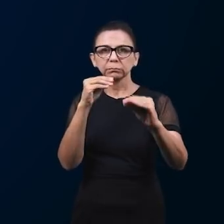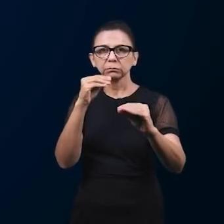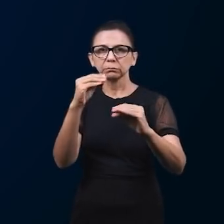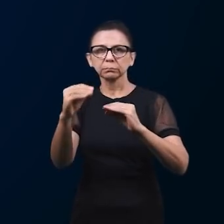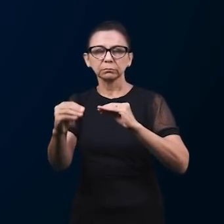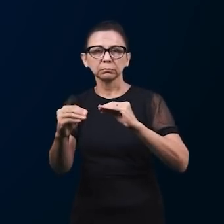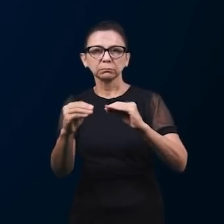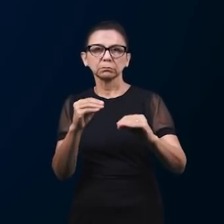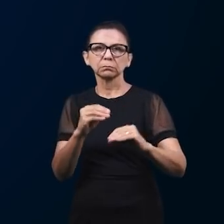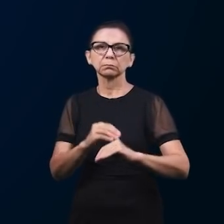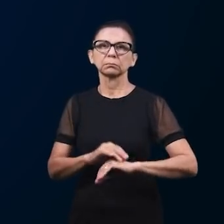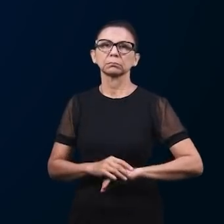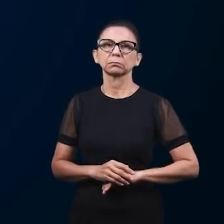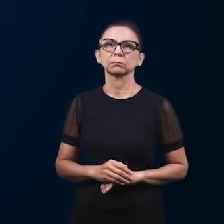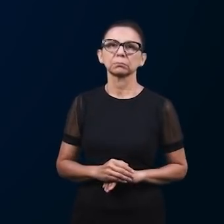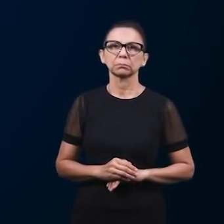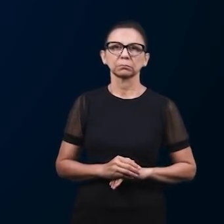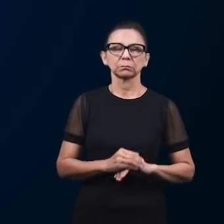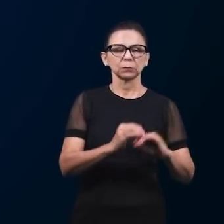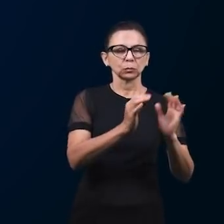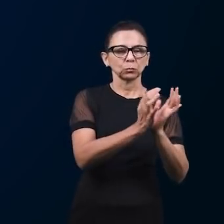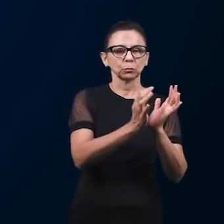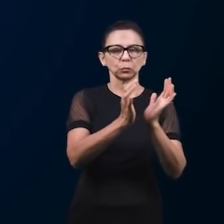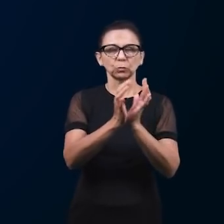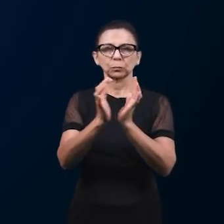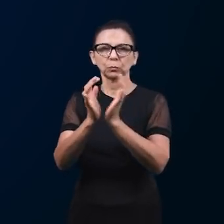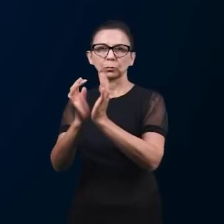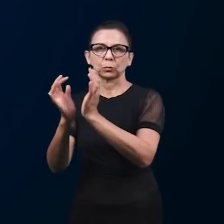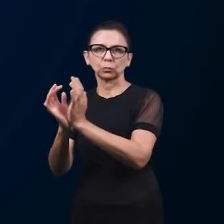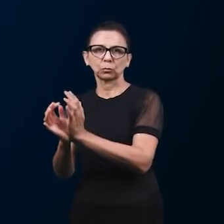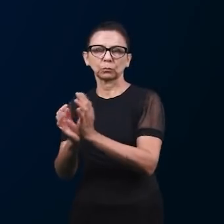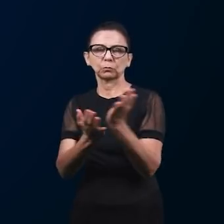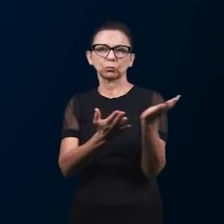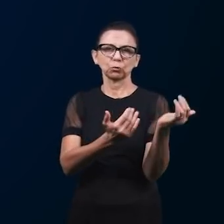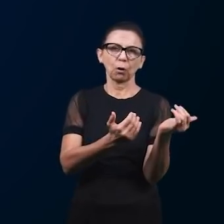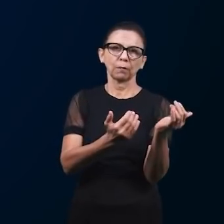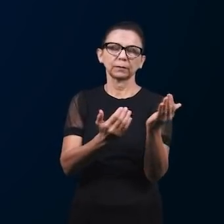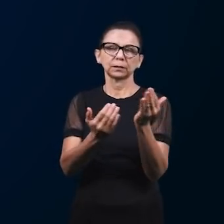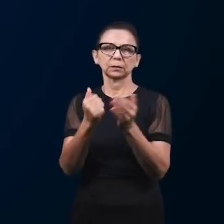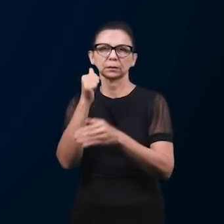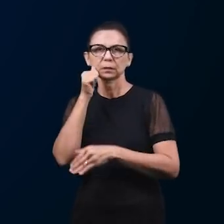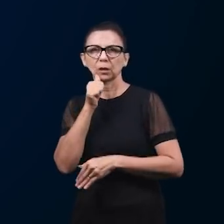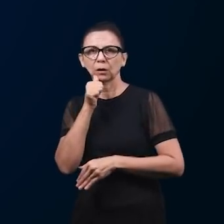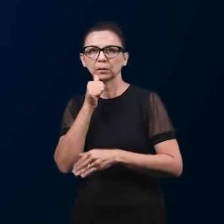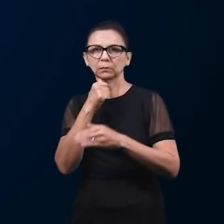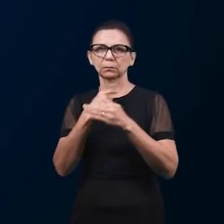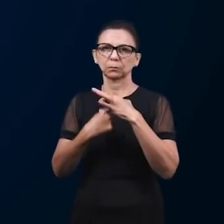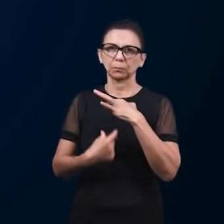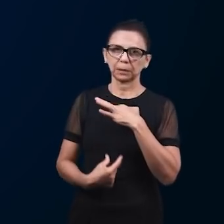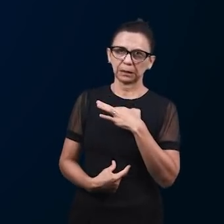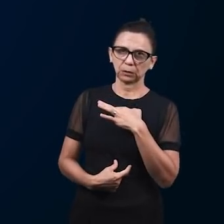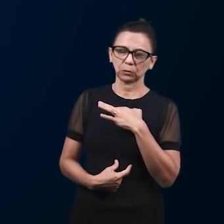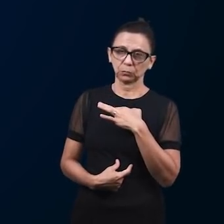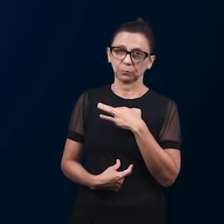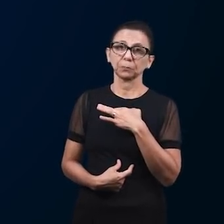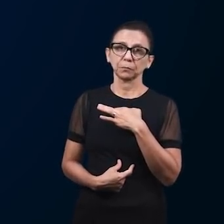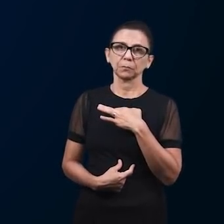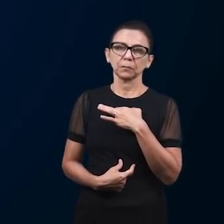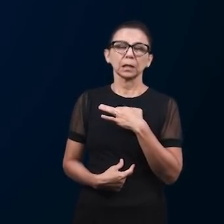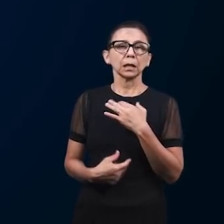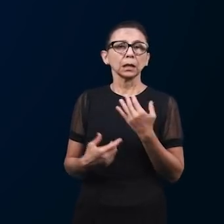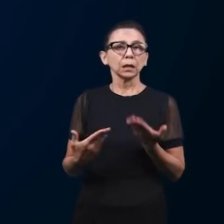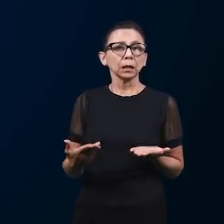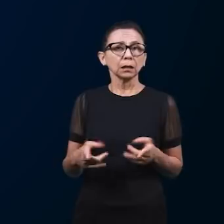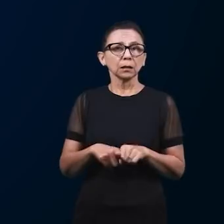perguntas por WhatsApp para o grupo de jovens, grupo de senhoras, grupo de obreiros das suas igrejas. E